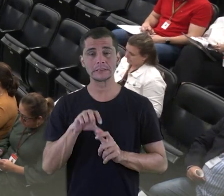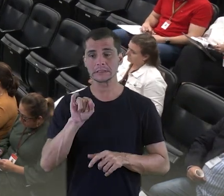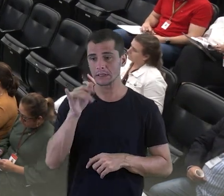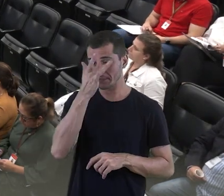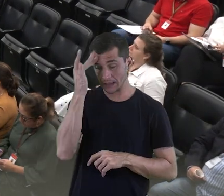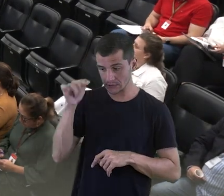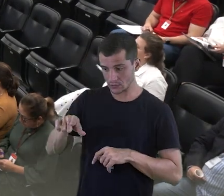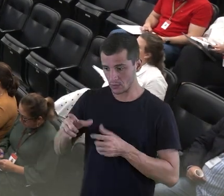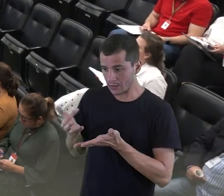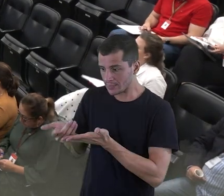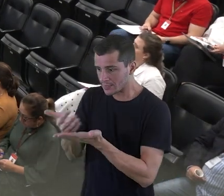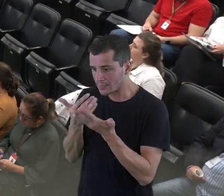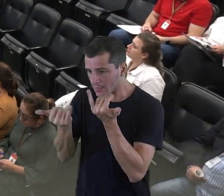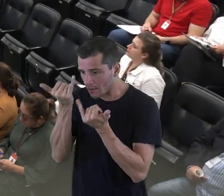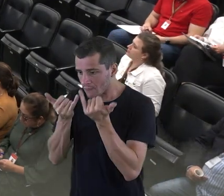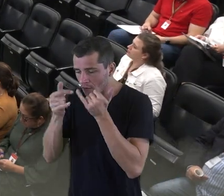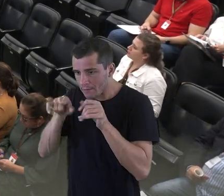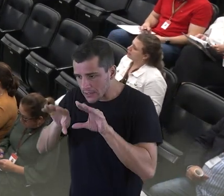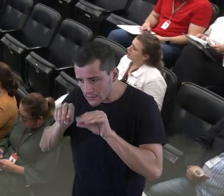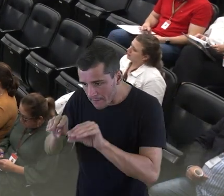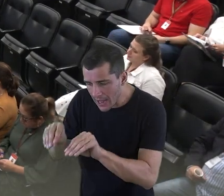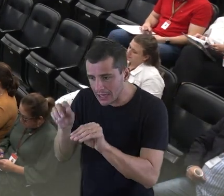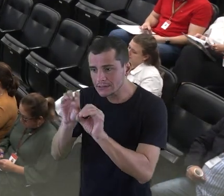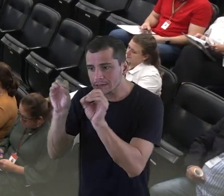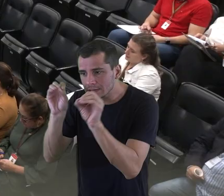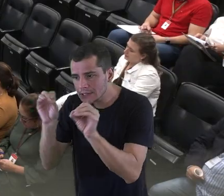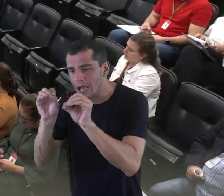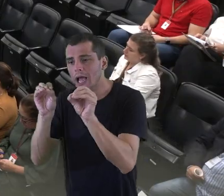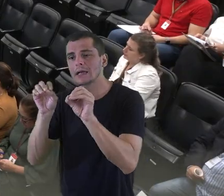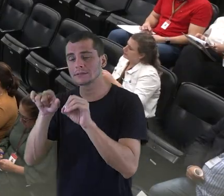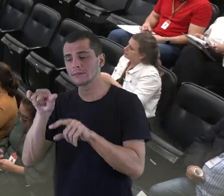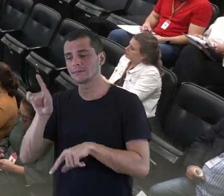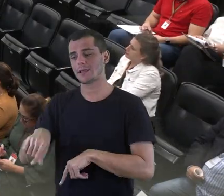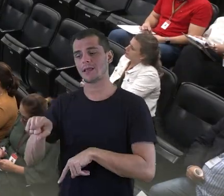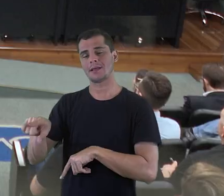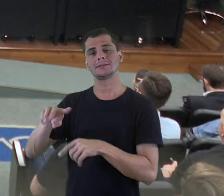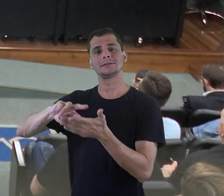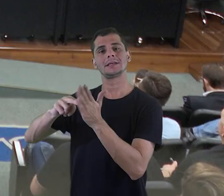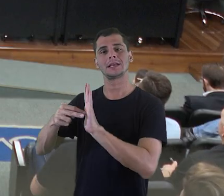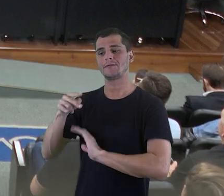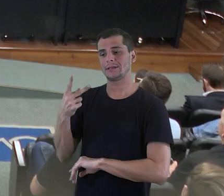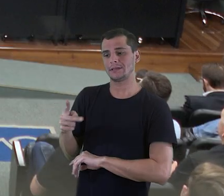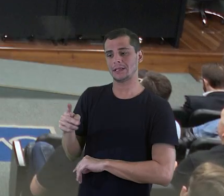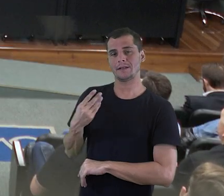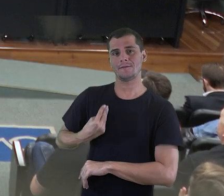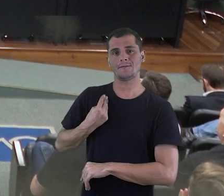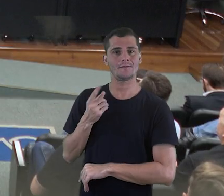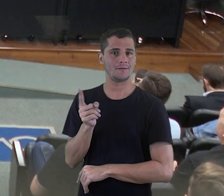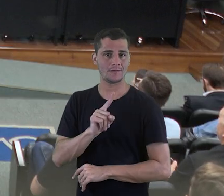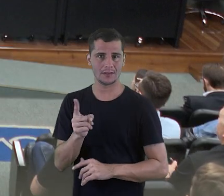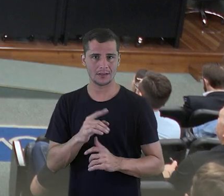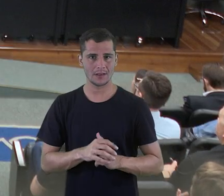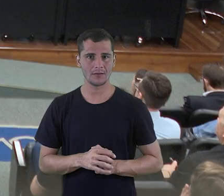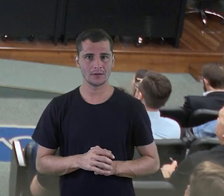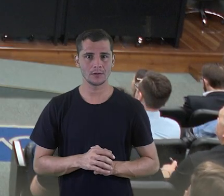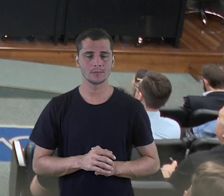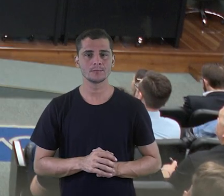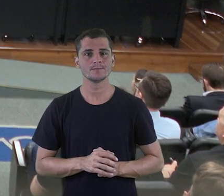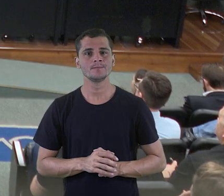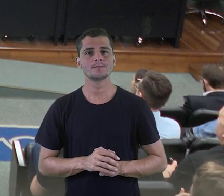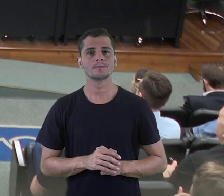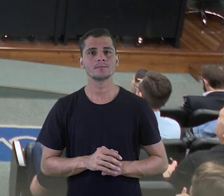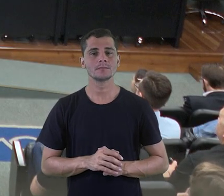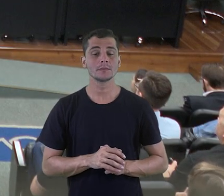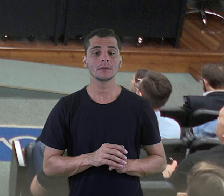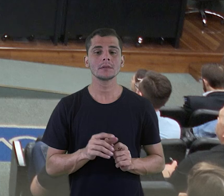vamos pular o 2 que é um pouquinho mais complexo vamos para o 3 depois de volta no 2 que o dano é decorrente de culpa exclusiva do titular vai dizer